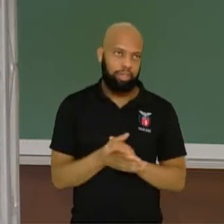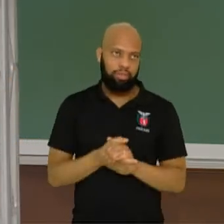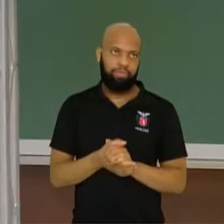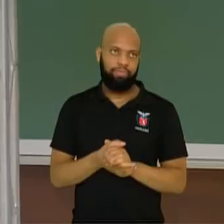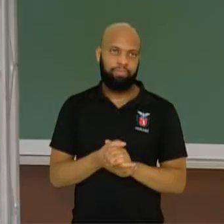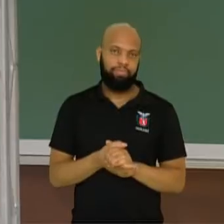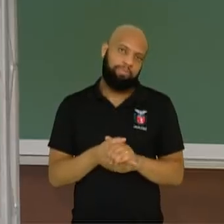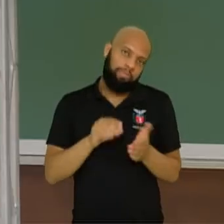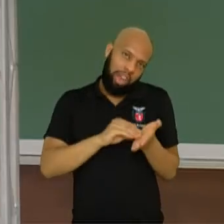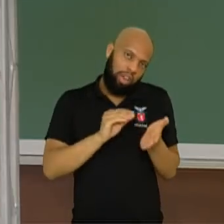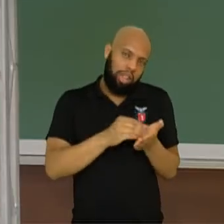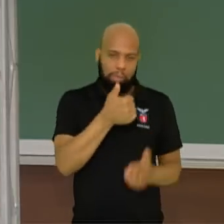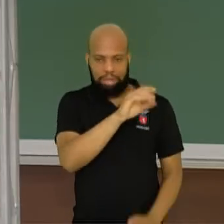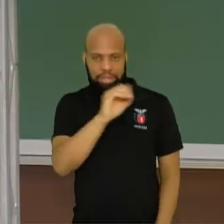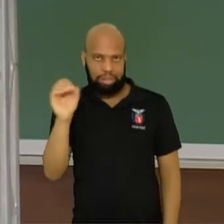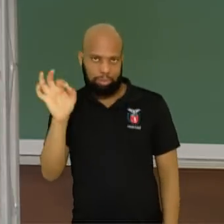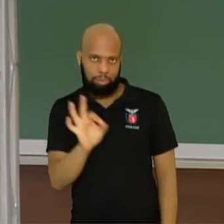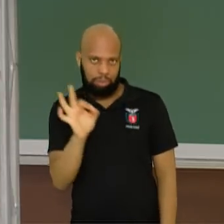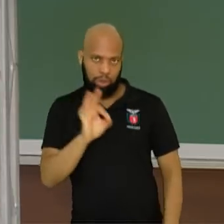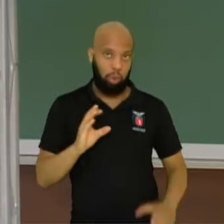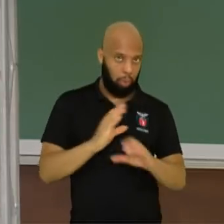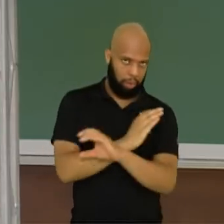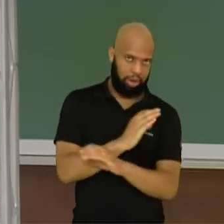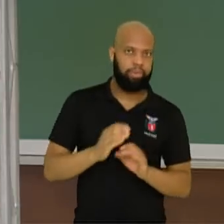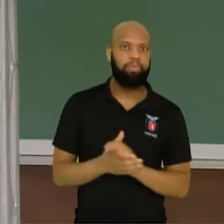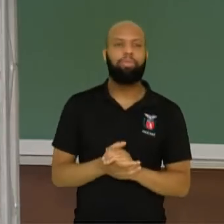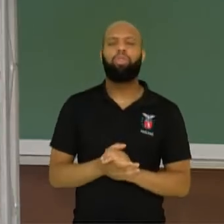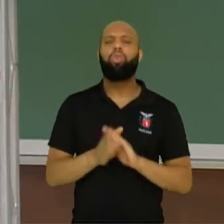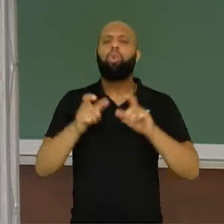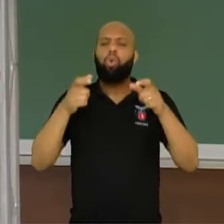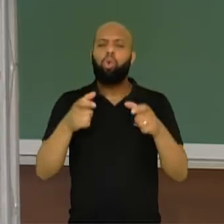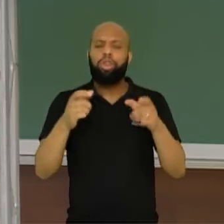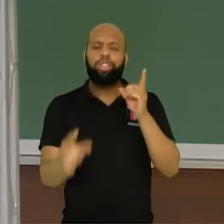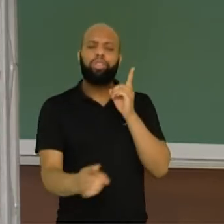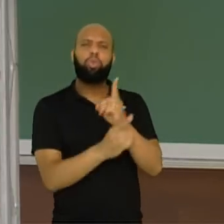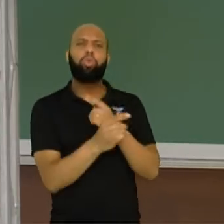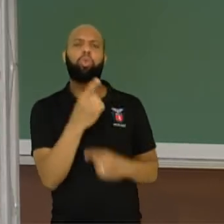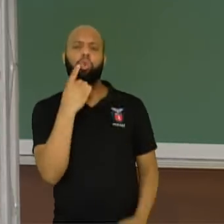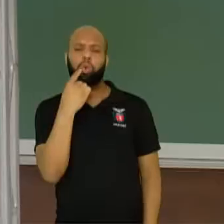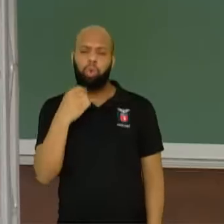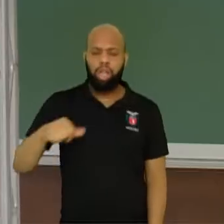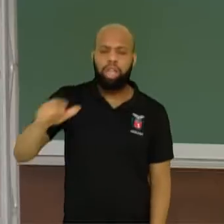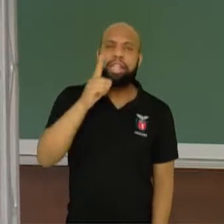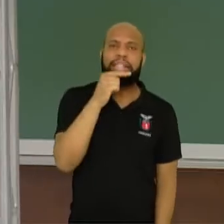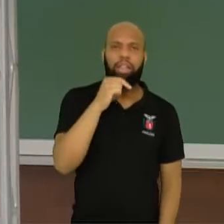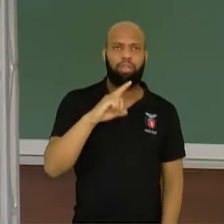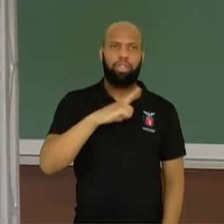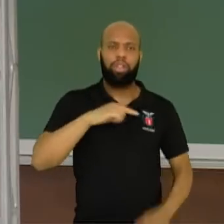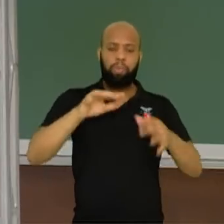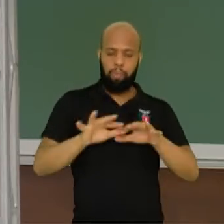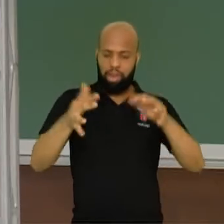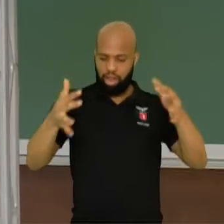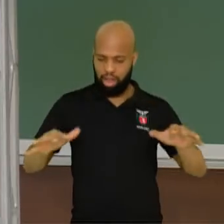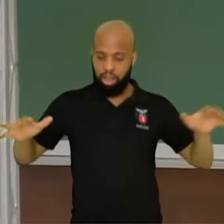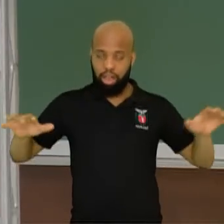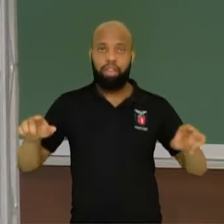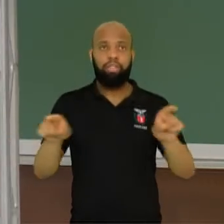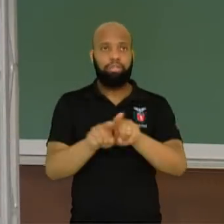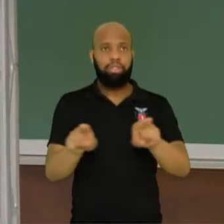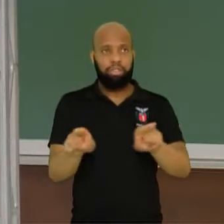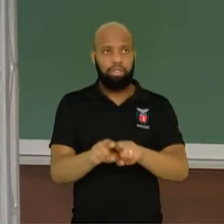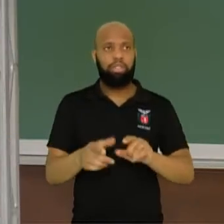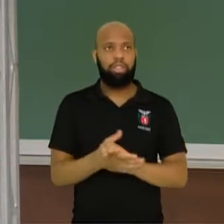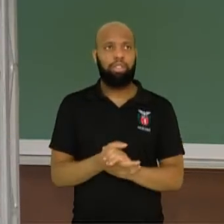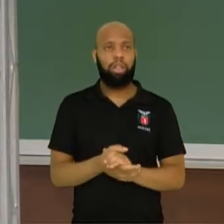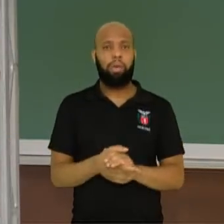água para os animais beberem. Eu irrigar as plantas. Vai alterar os processos desses animais e dessas plantas,